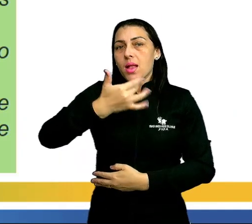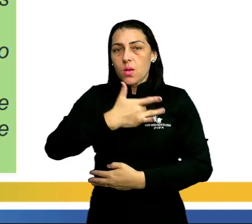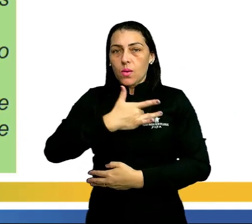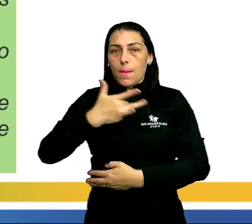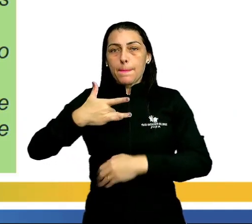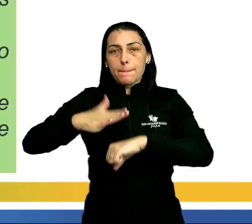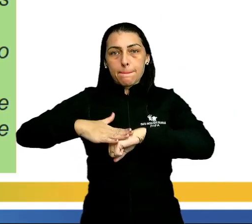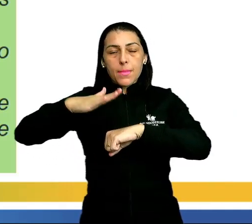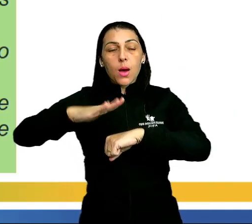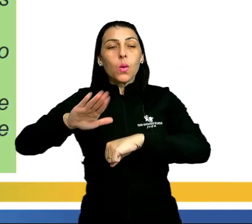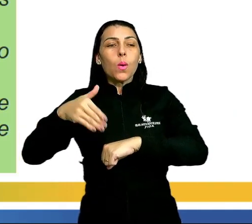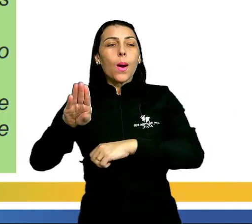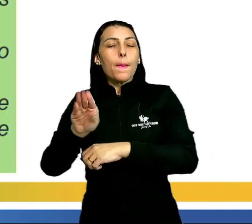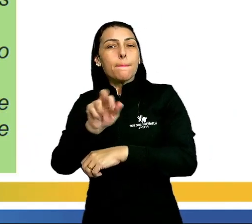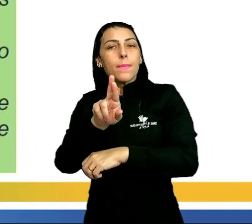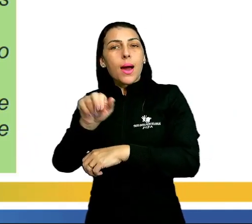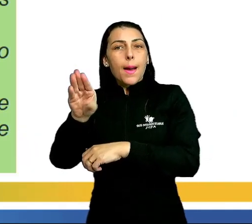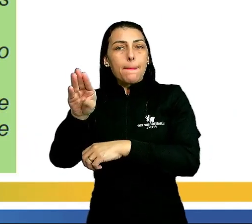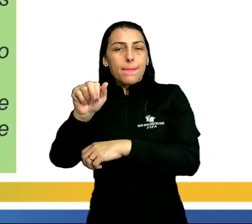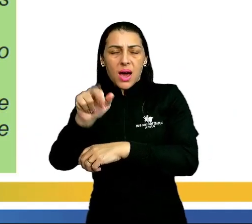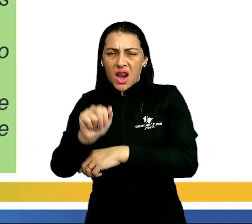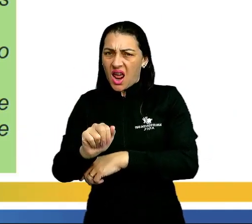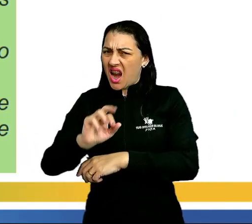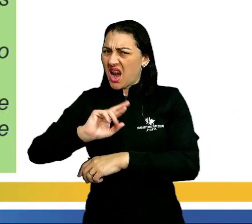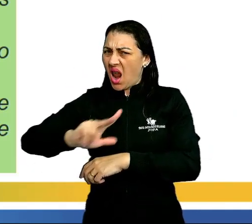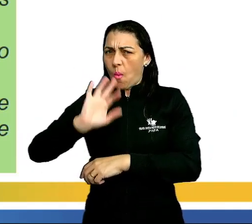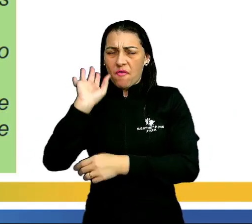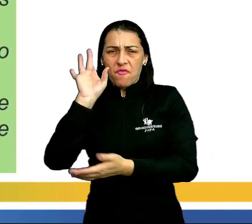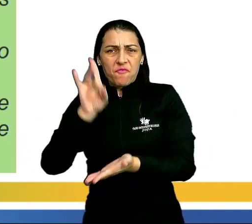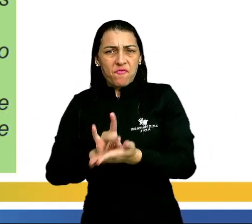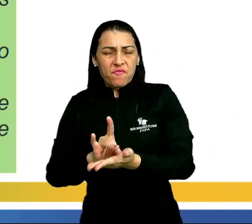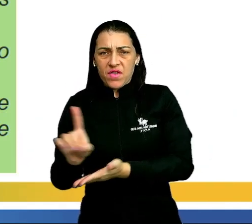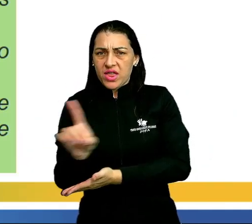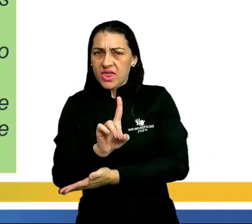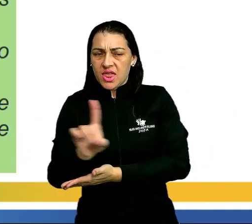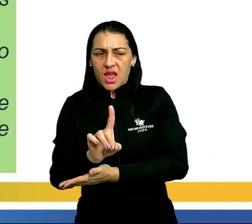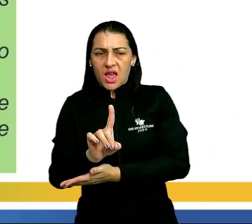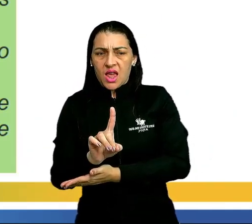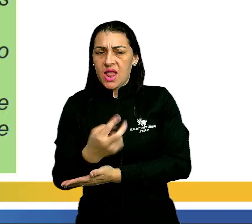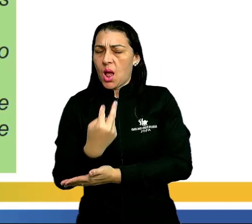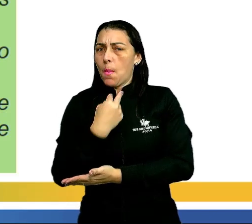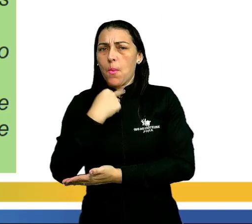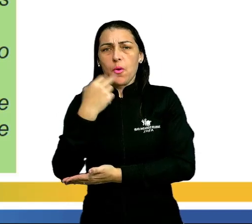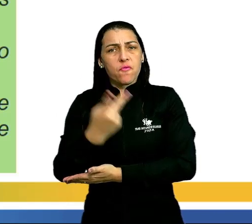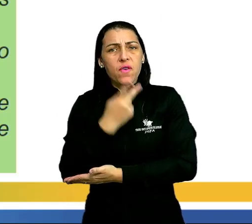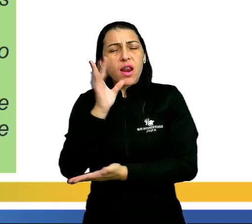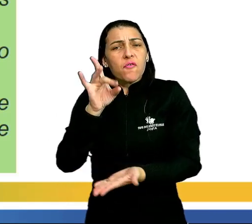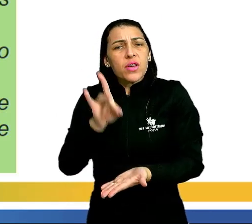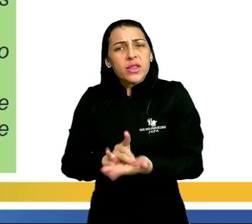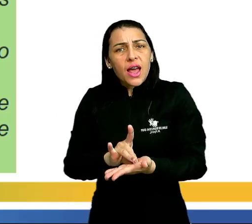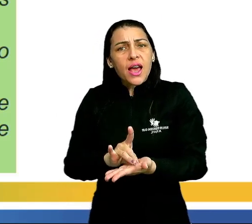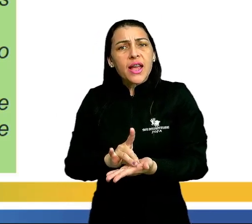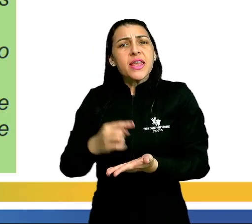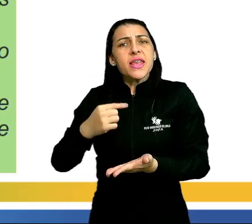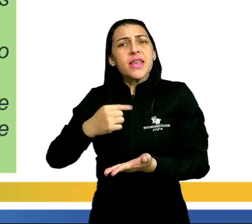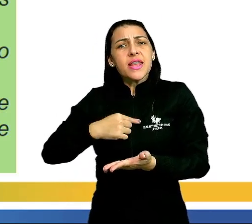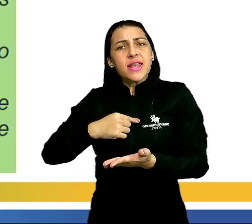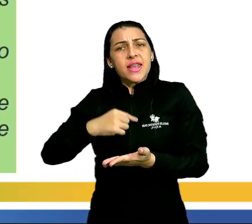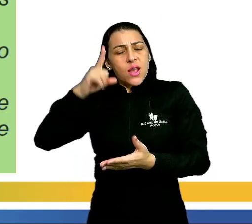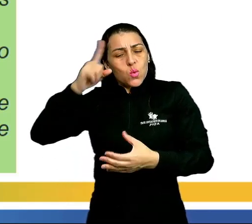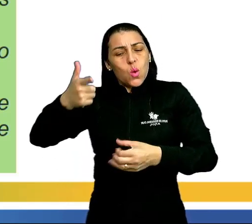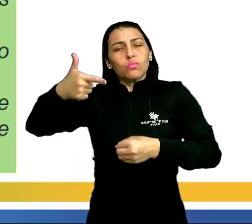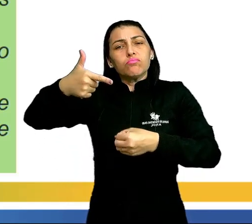qual é o argumento de Bárbara? Isso não é verdade. Então você não pode estar falando a verdade. Como dona de um posto